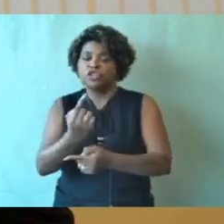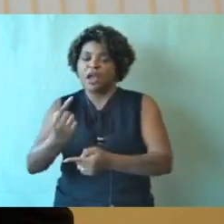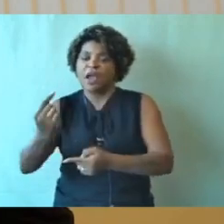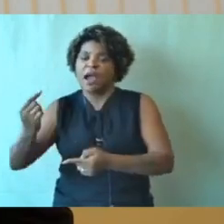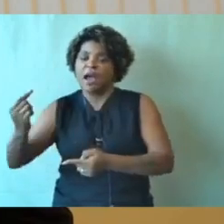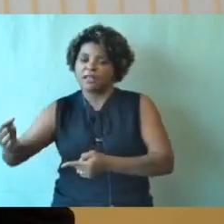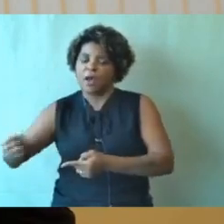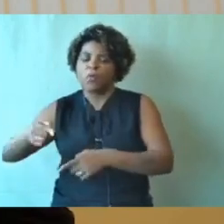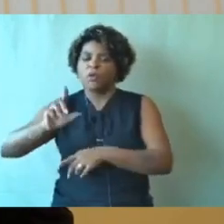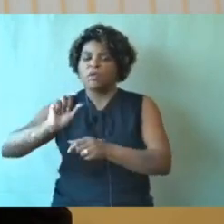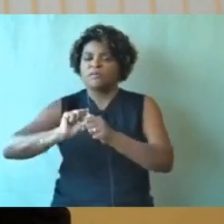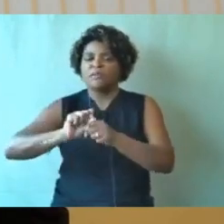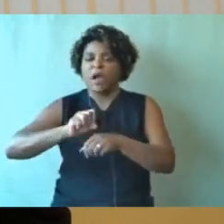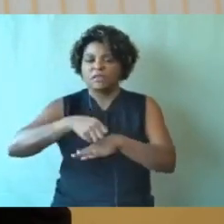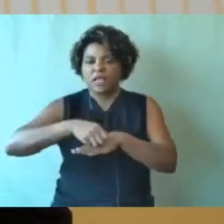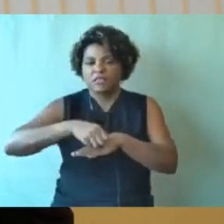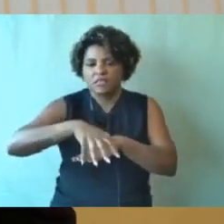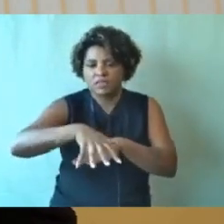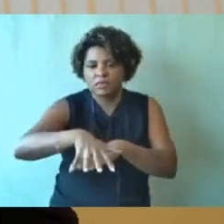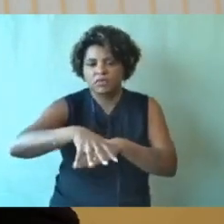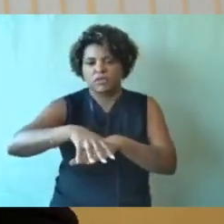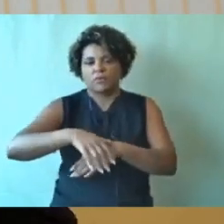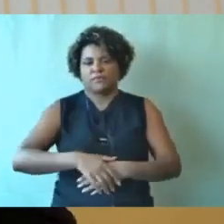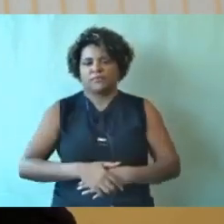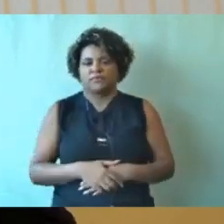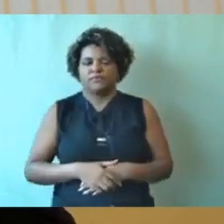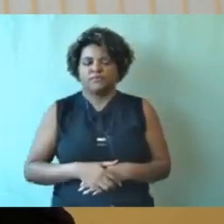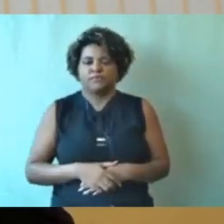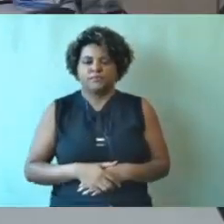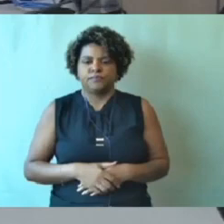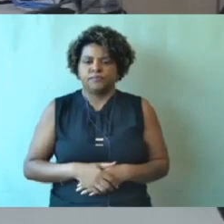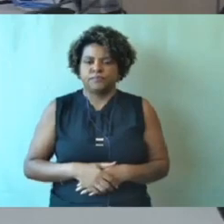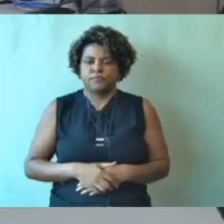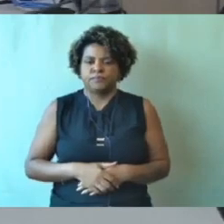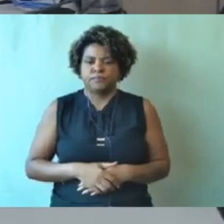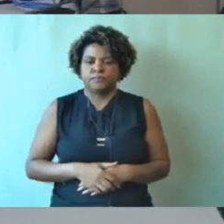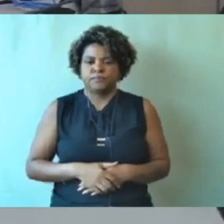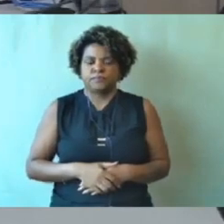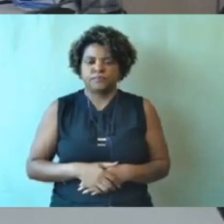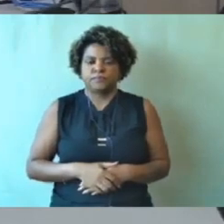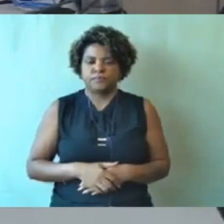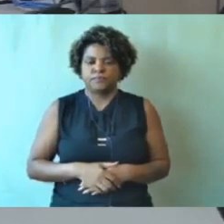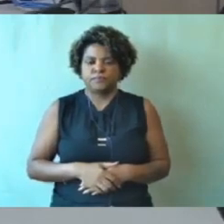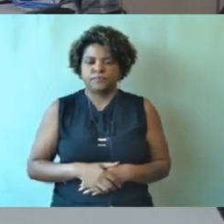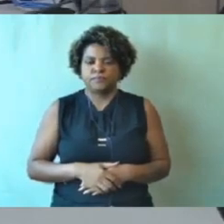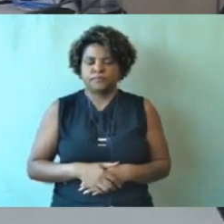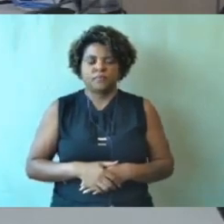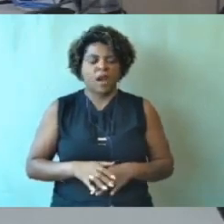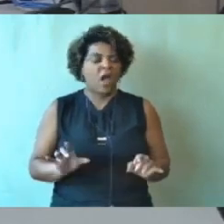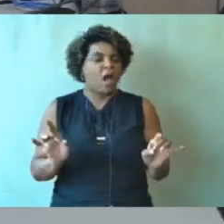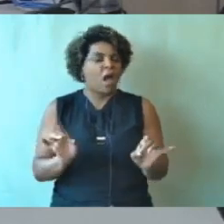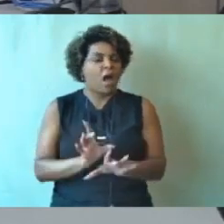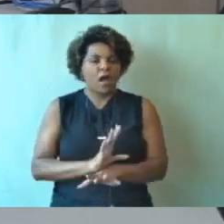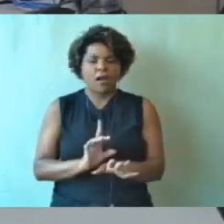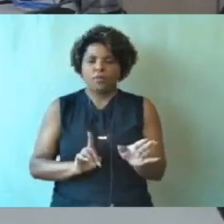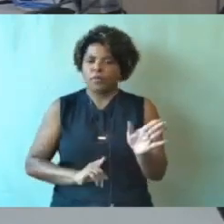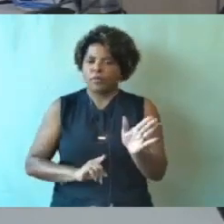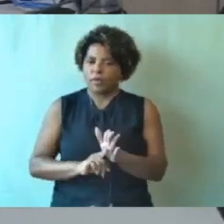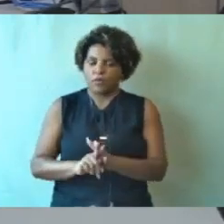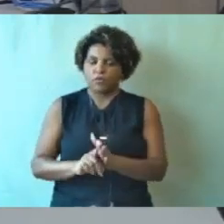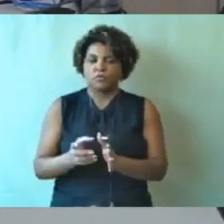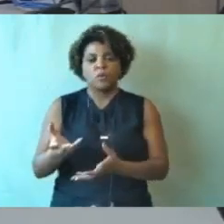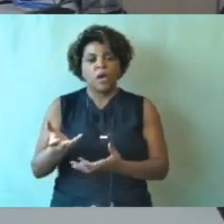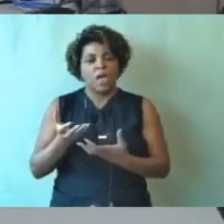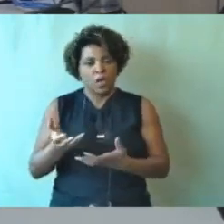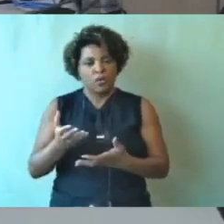ele é penalizado também aqui dentro. Ok. Senhor Rubens, eu não tenho mais perguntas. Eu gostaria de